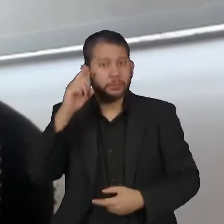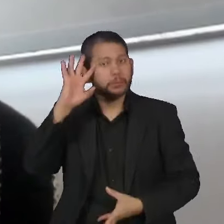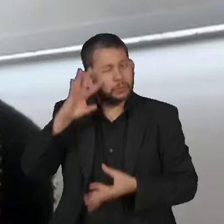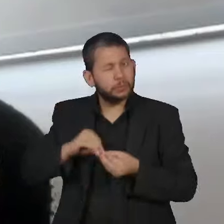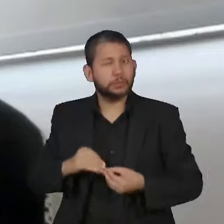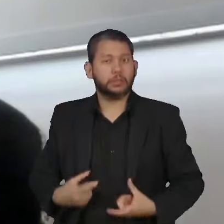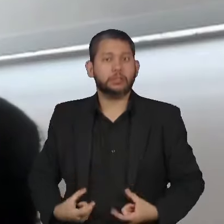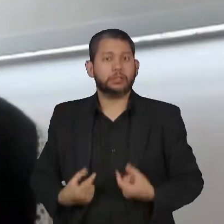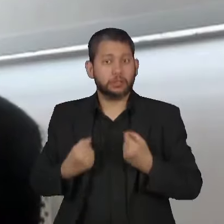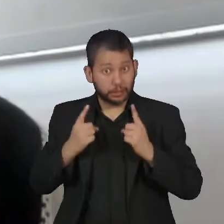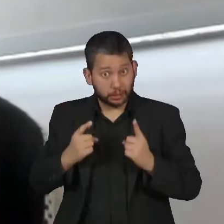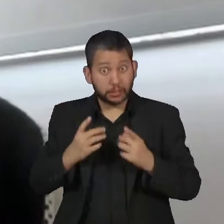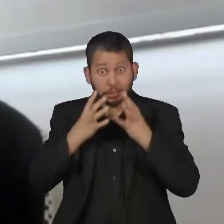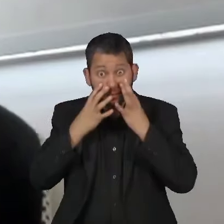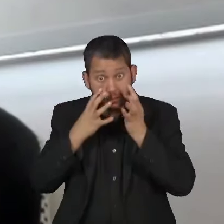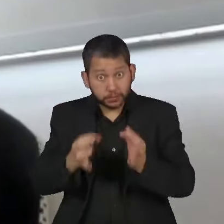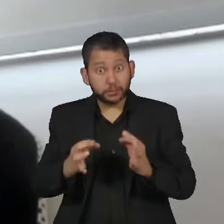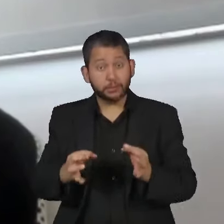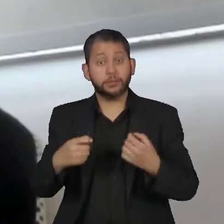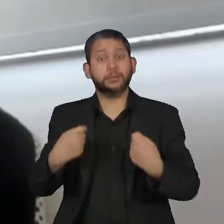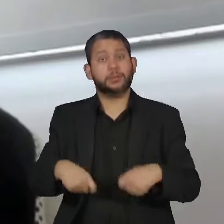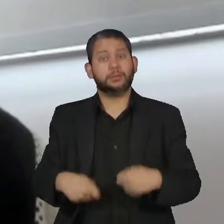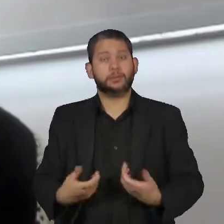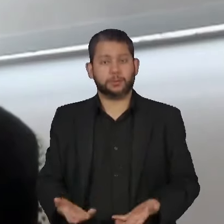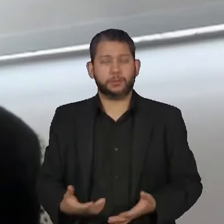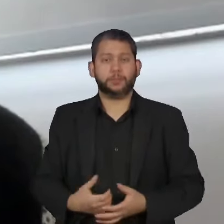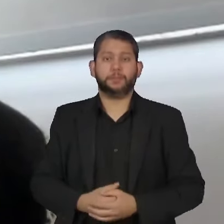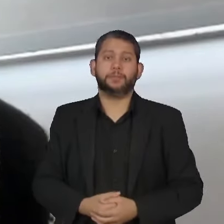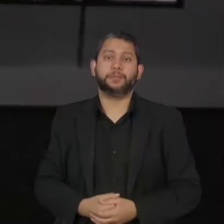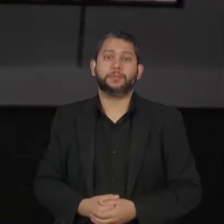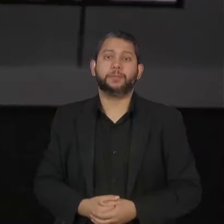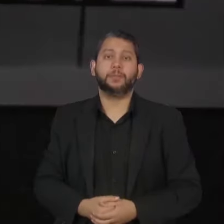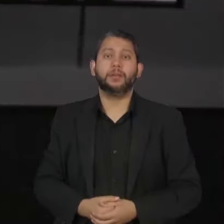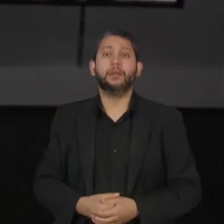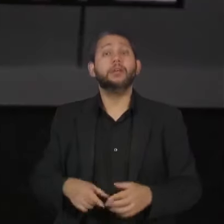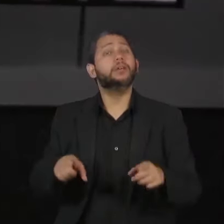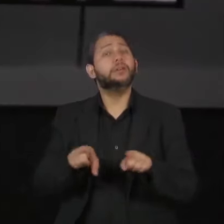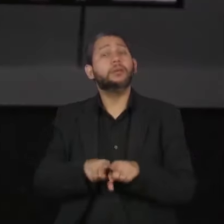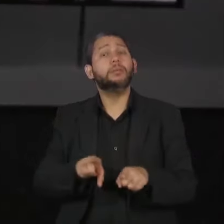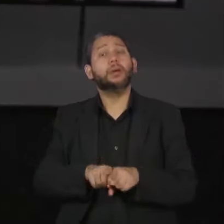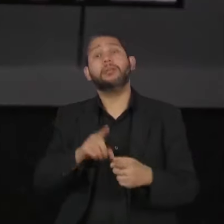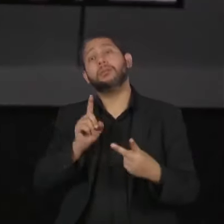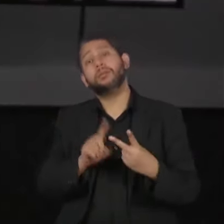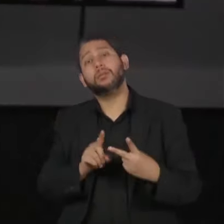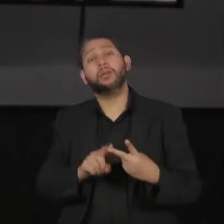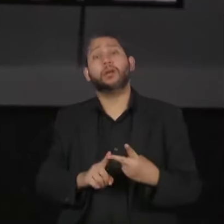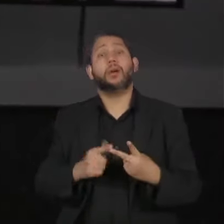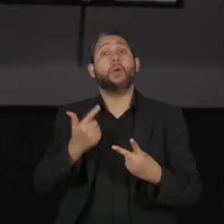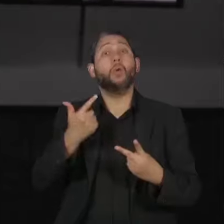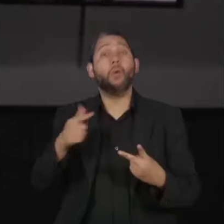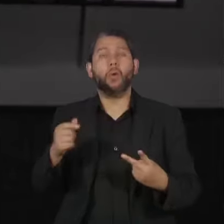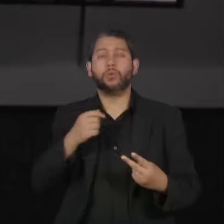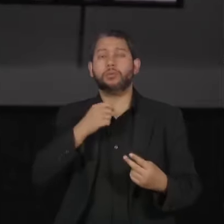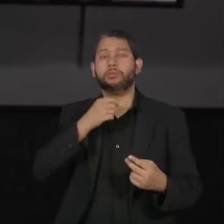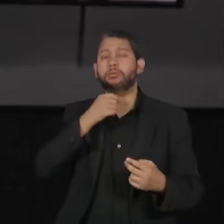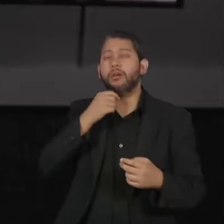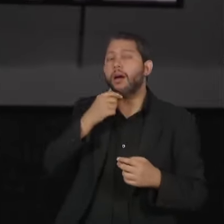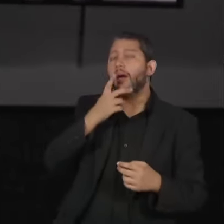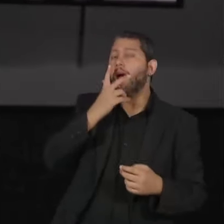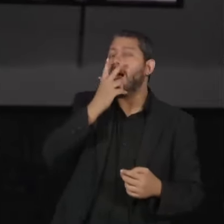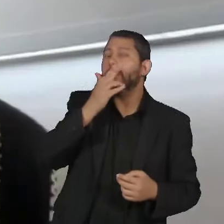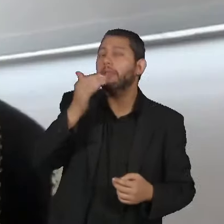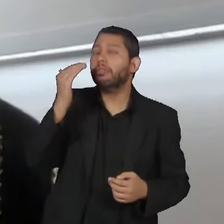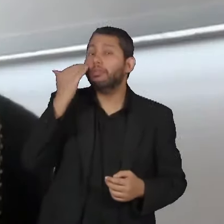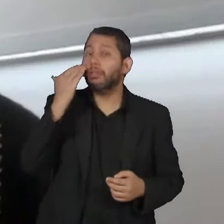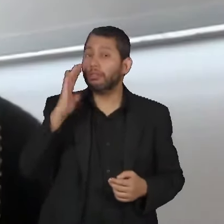mais, tem que motivar a procura de um médico especialista, né? Tirando isso, a gente tem alguns outros sintomas que podem sugerir que seja um linfoma.